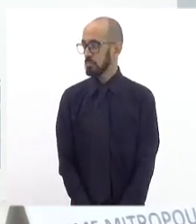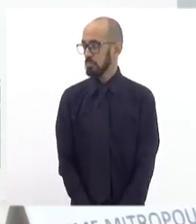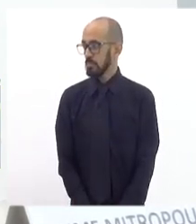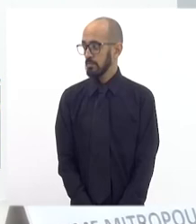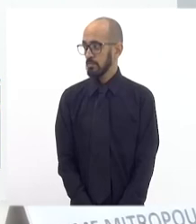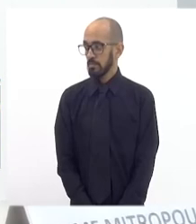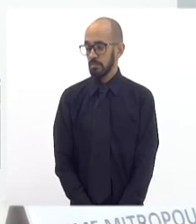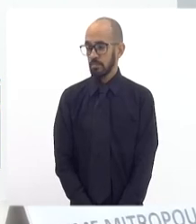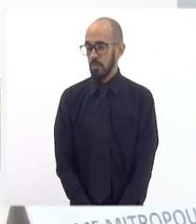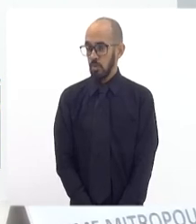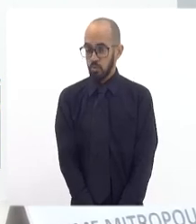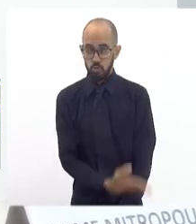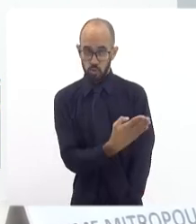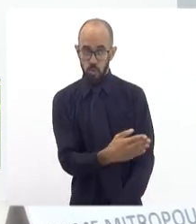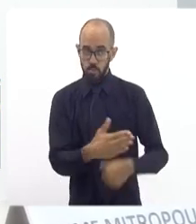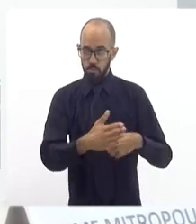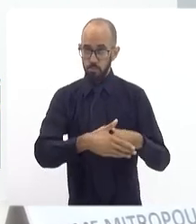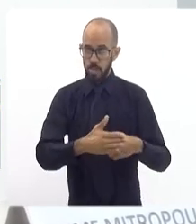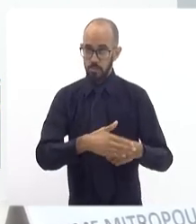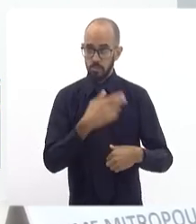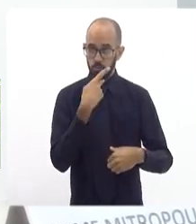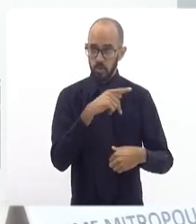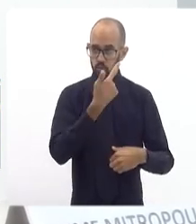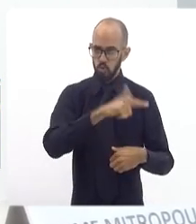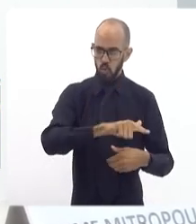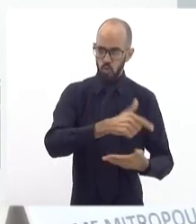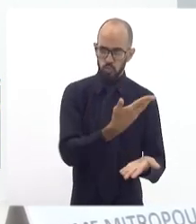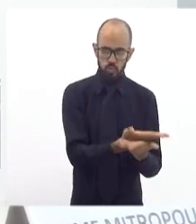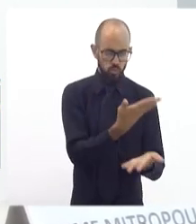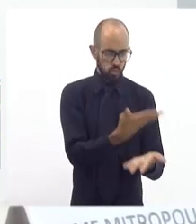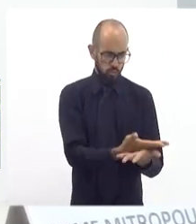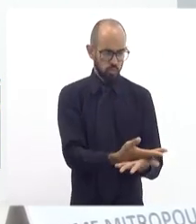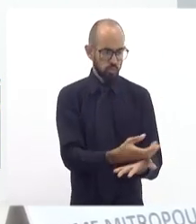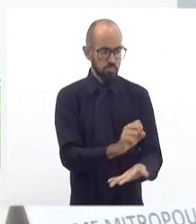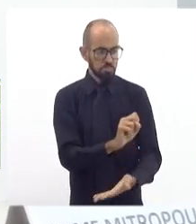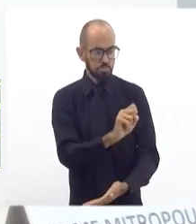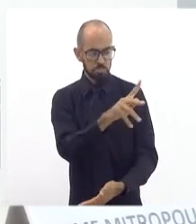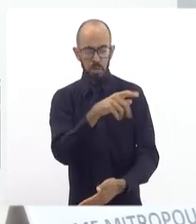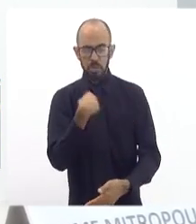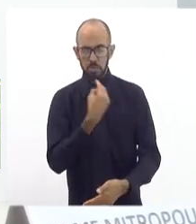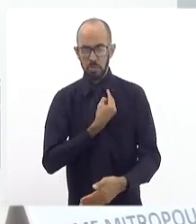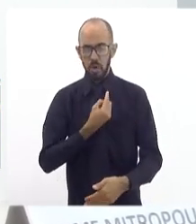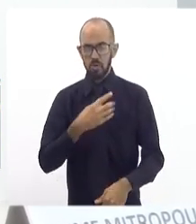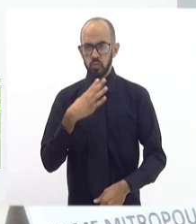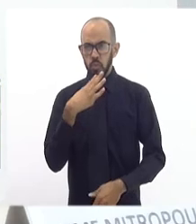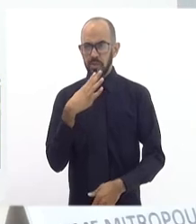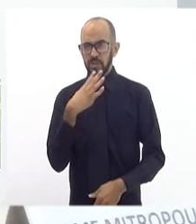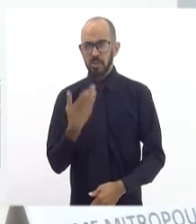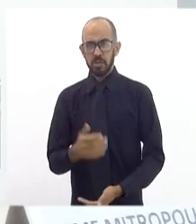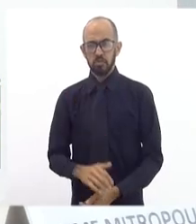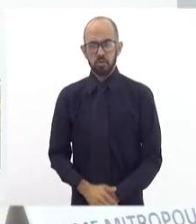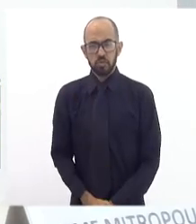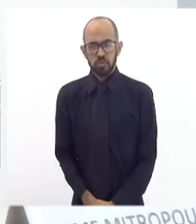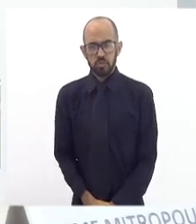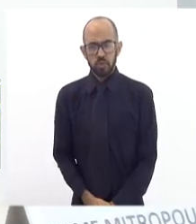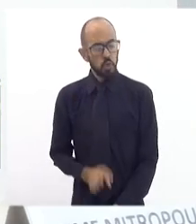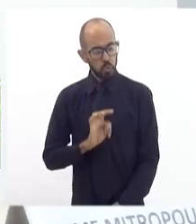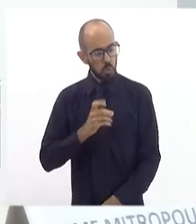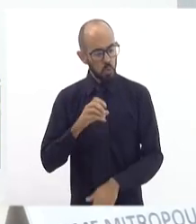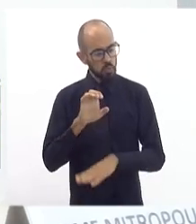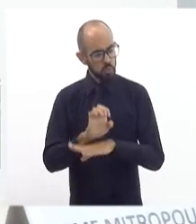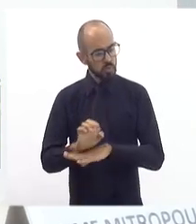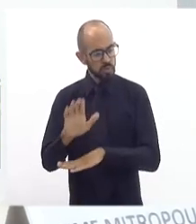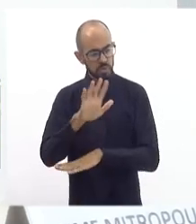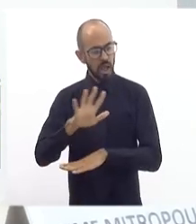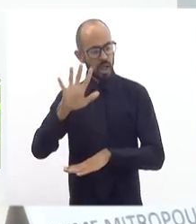bem falou a respeito de outros estudos Evidente nós conhecemos os raios em todos os Estados da Federação e